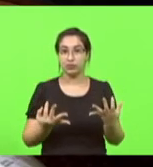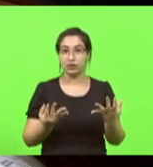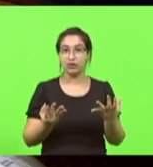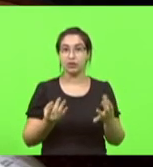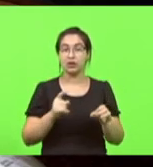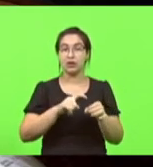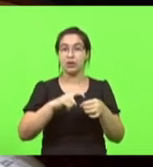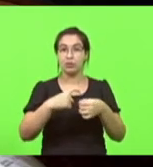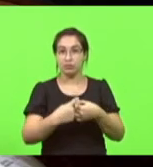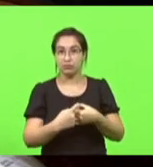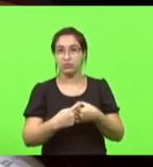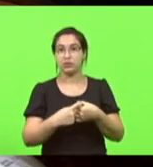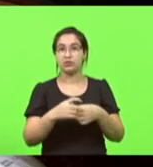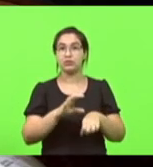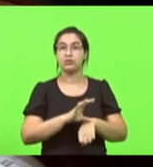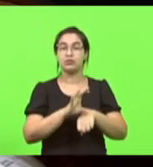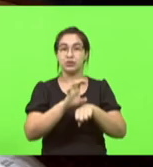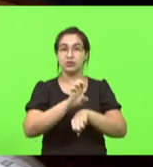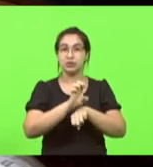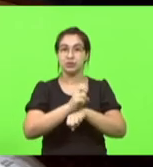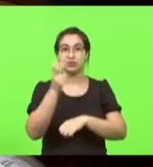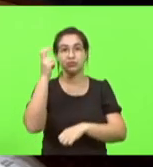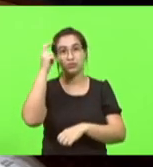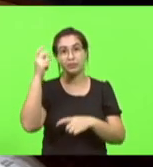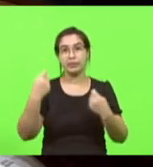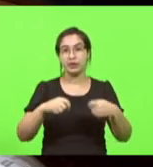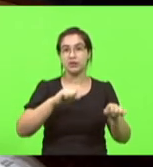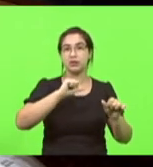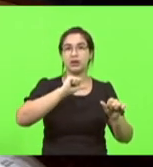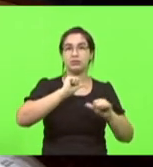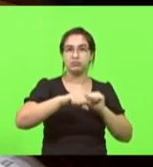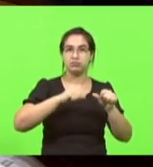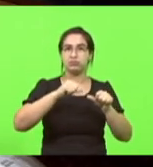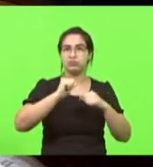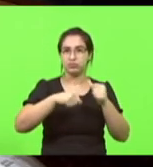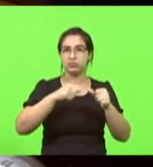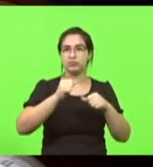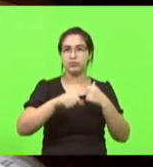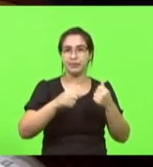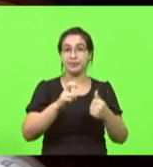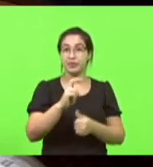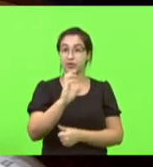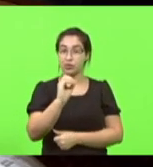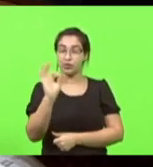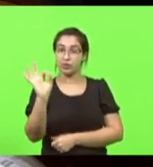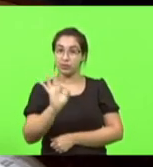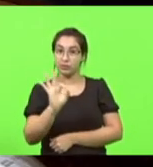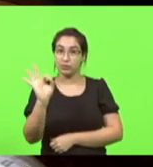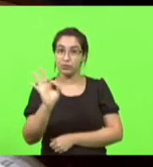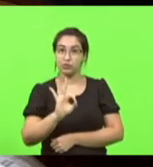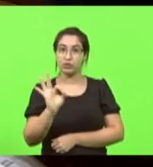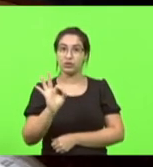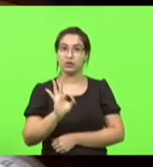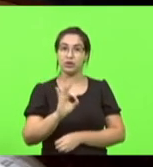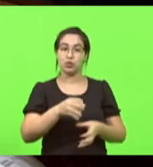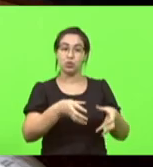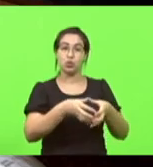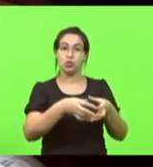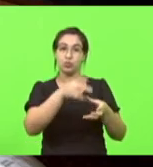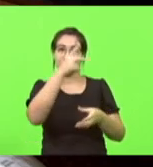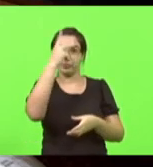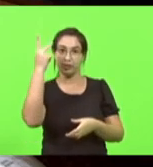de Cultura deve renovar no mínimo 50% dos seus membros a cada